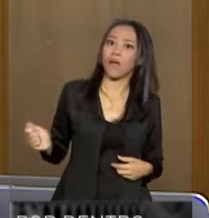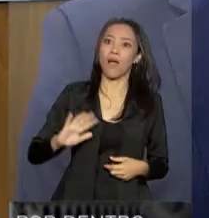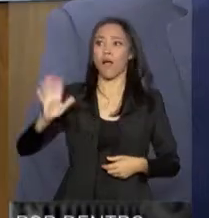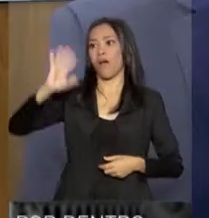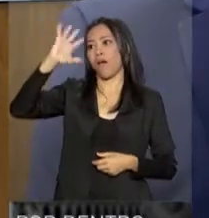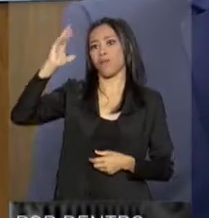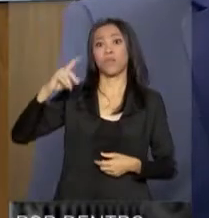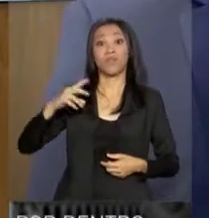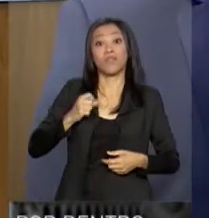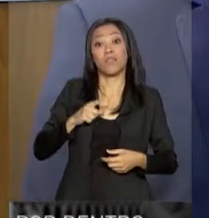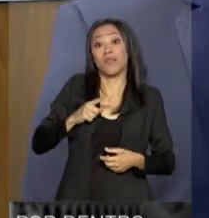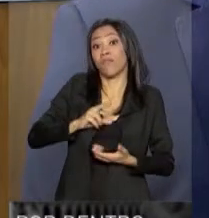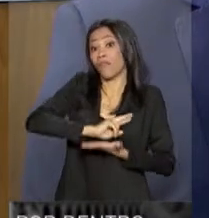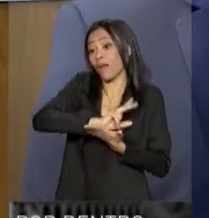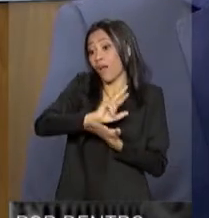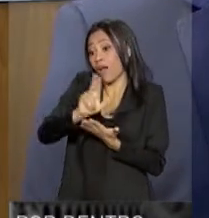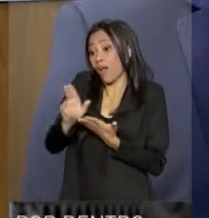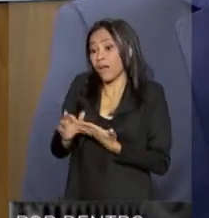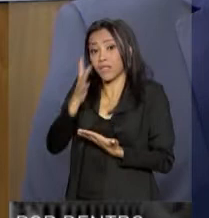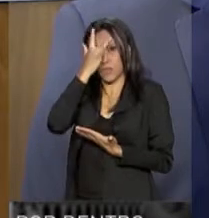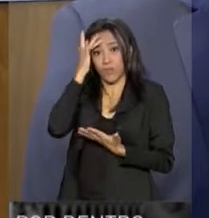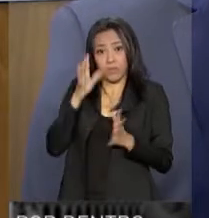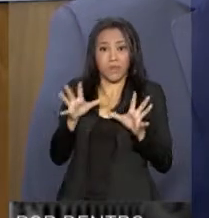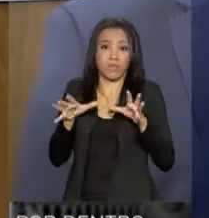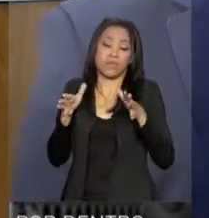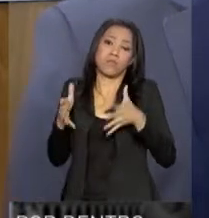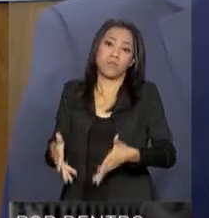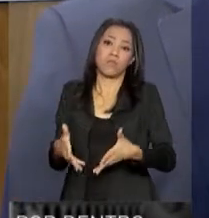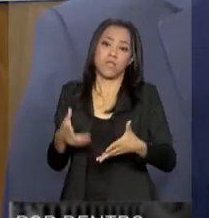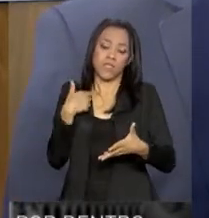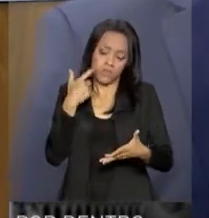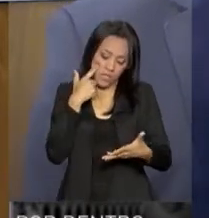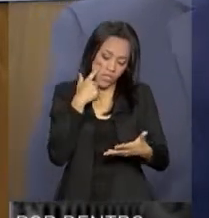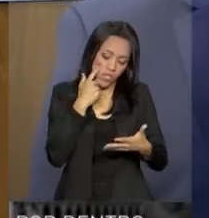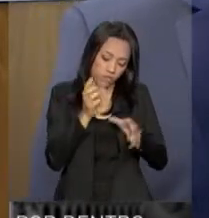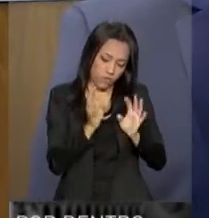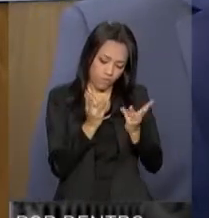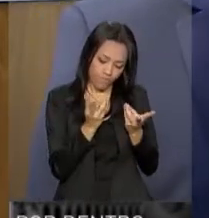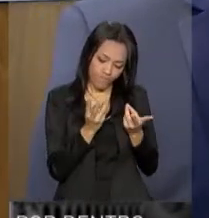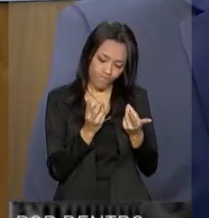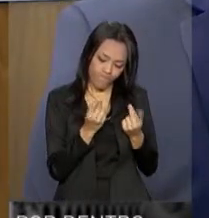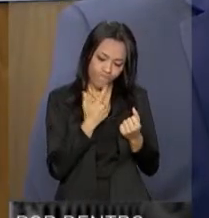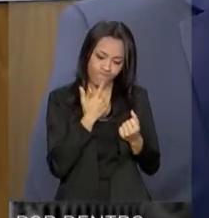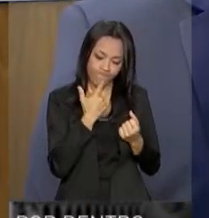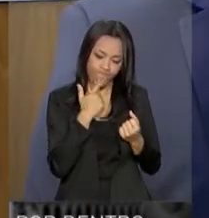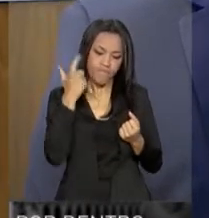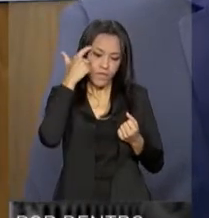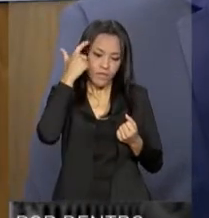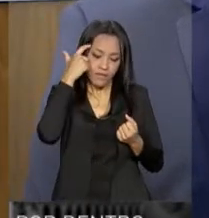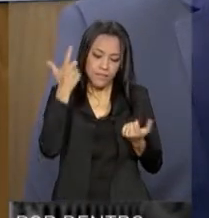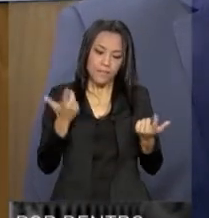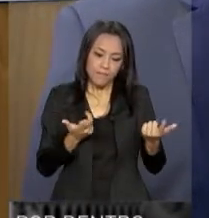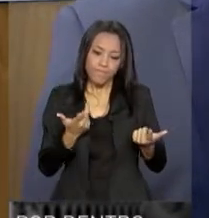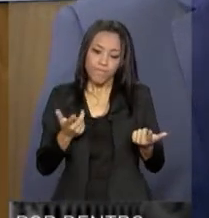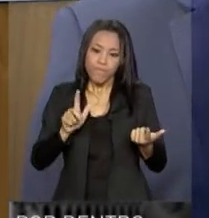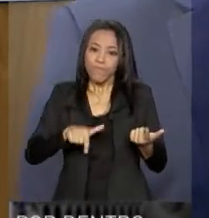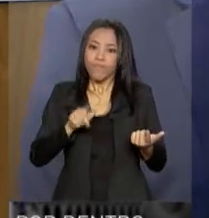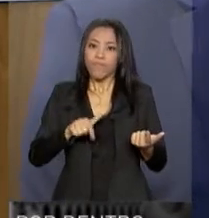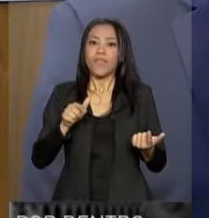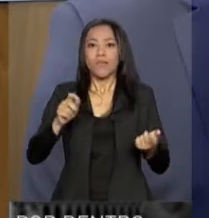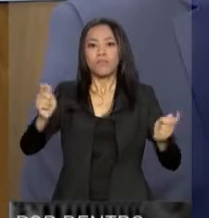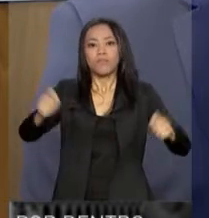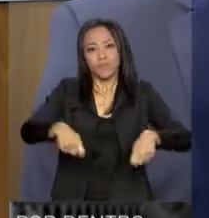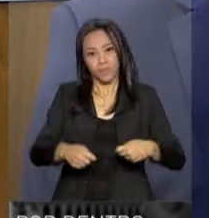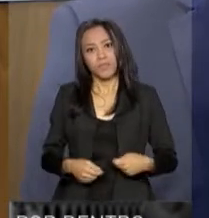pessoas envolvidas então eu acho que colocando isso na ponta do lápis e colocando na balança ou é completamente possível